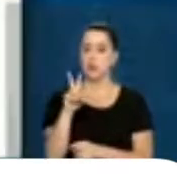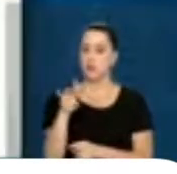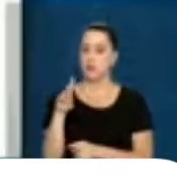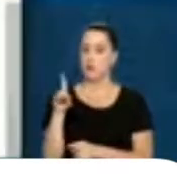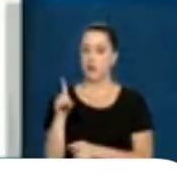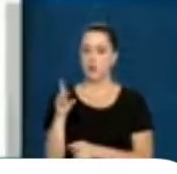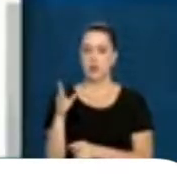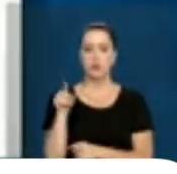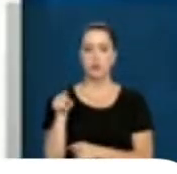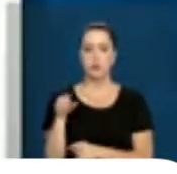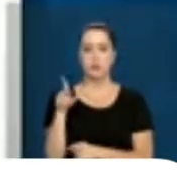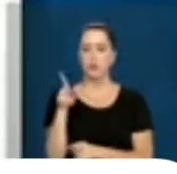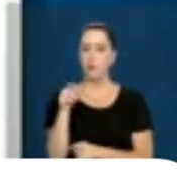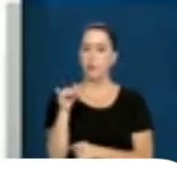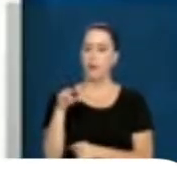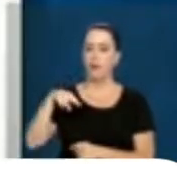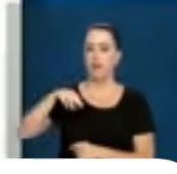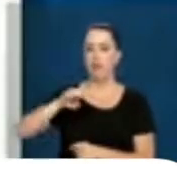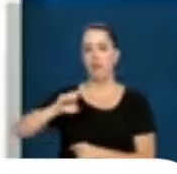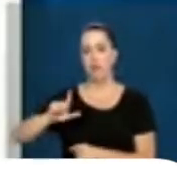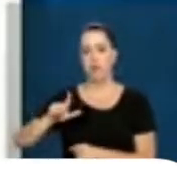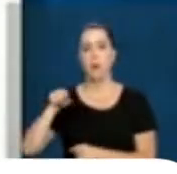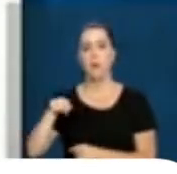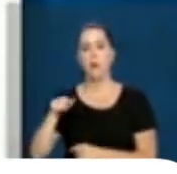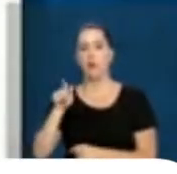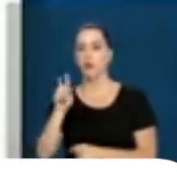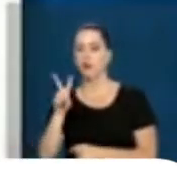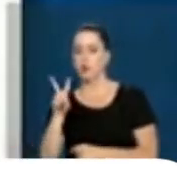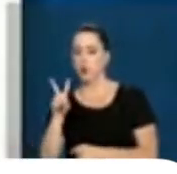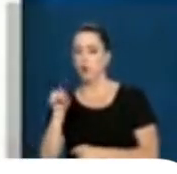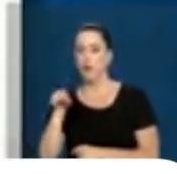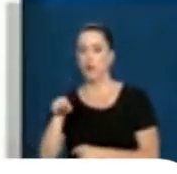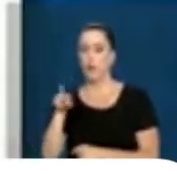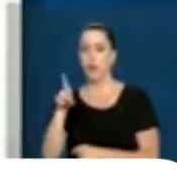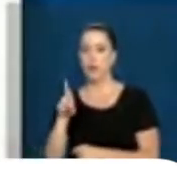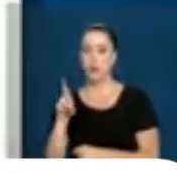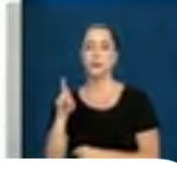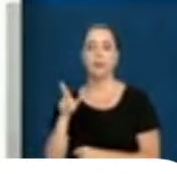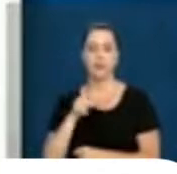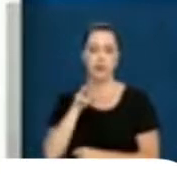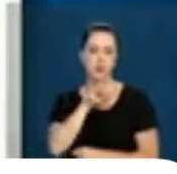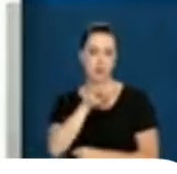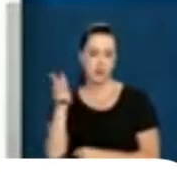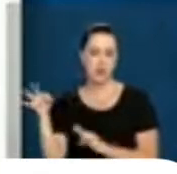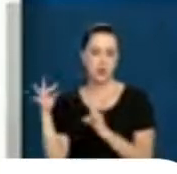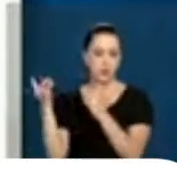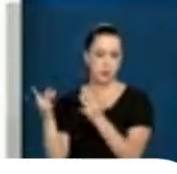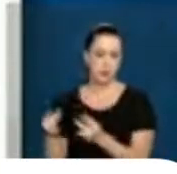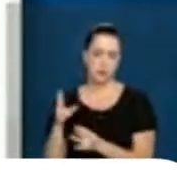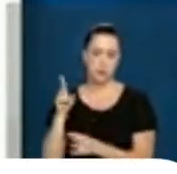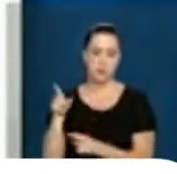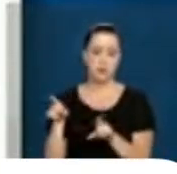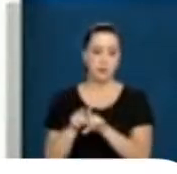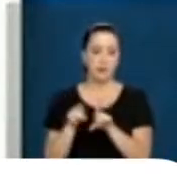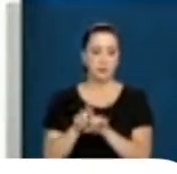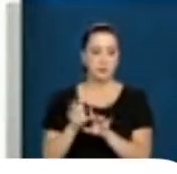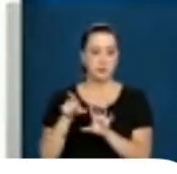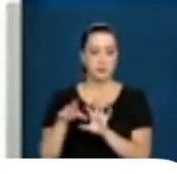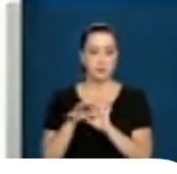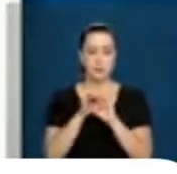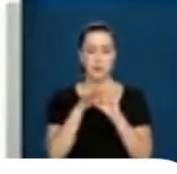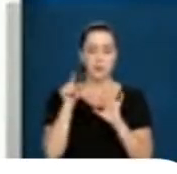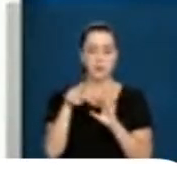covid.saude.gov.br. Pode passar, Renato? Os testes laboratoriais estão na plataforma integrada de vigilância e